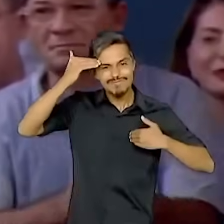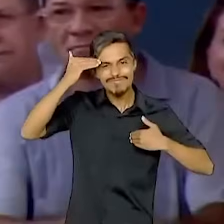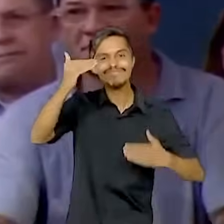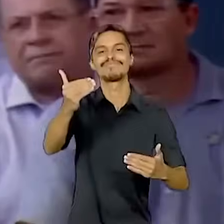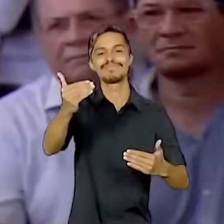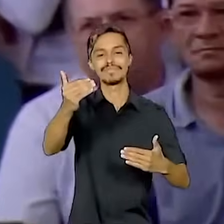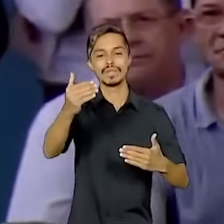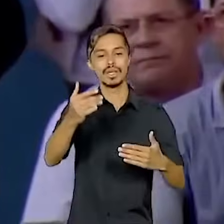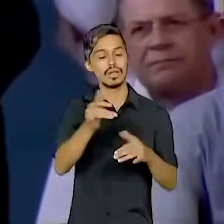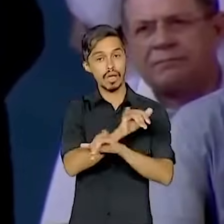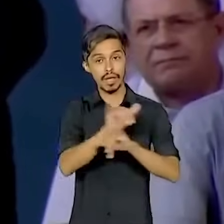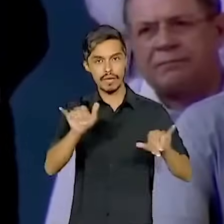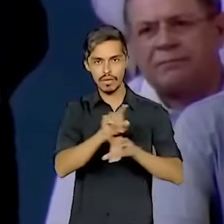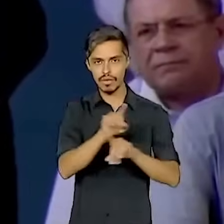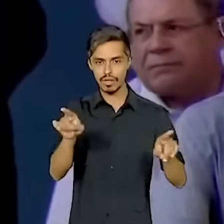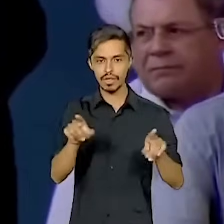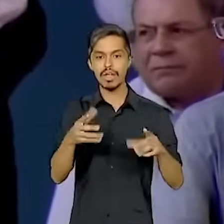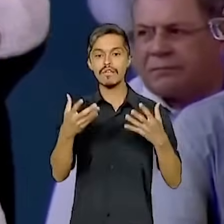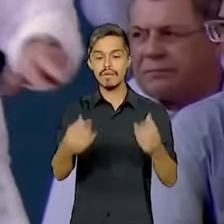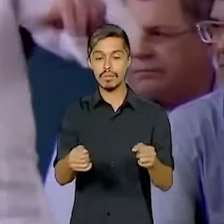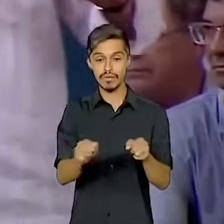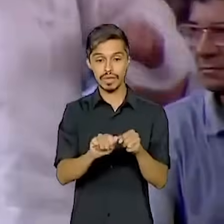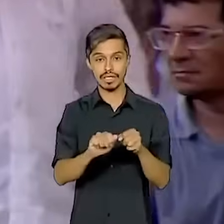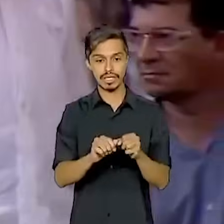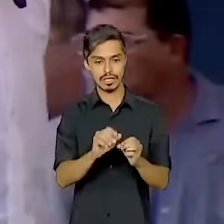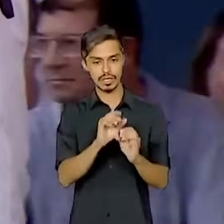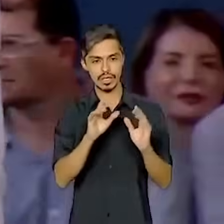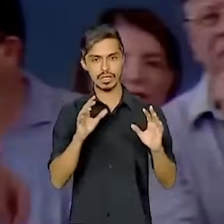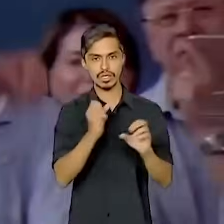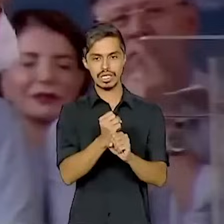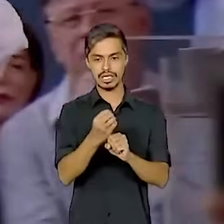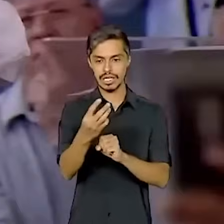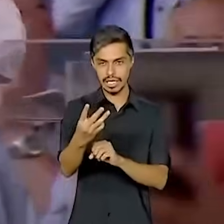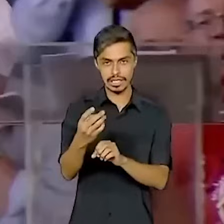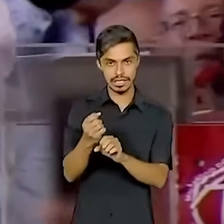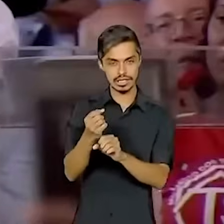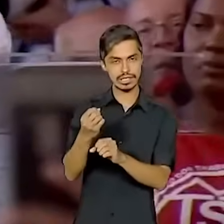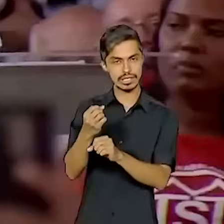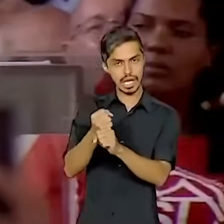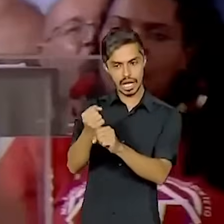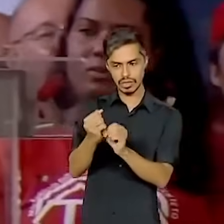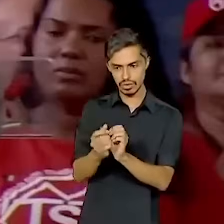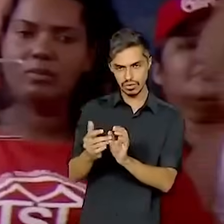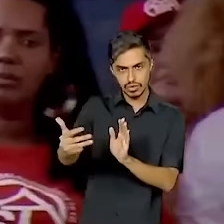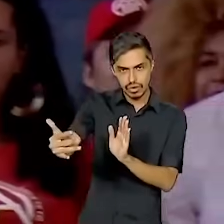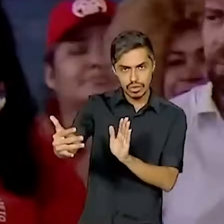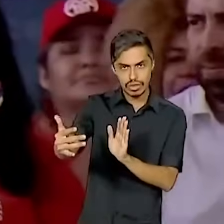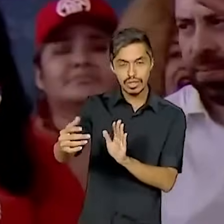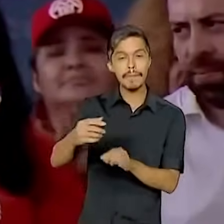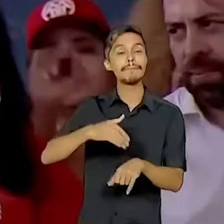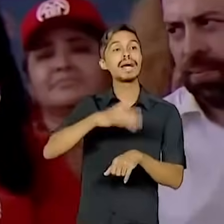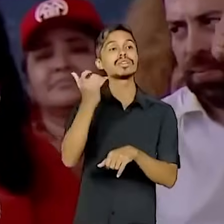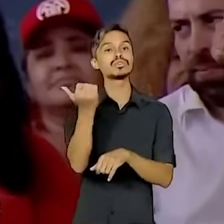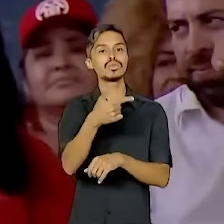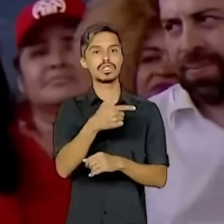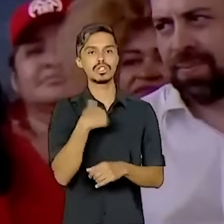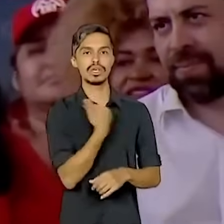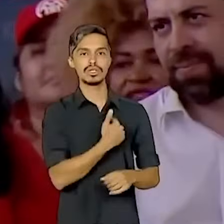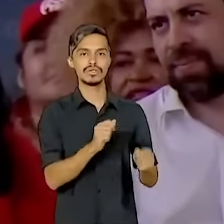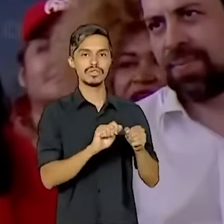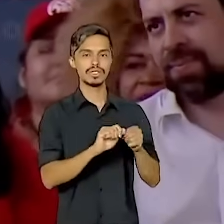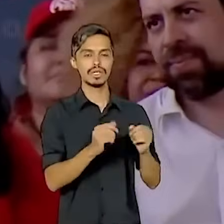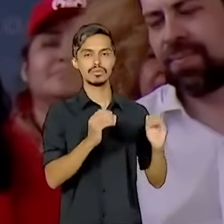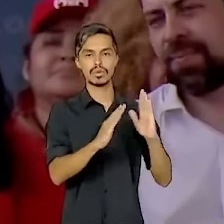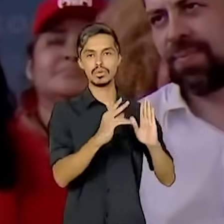para vocês que nós vamos fazer, nesses 3 anos que falta, mais do que nós fizemos. Aqui